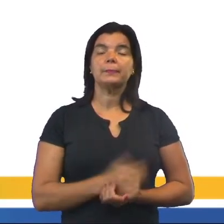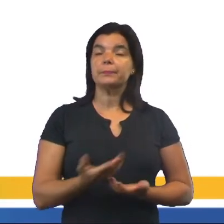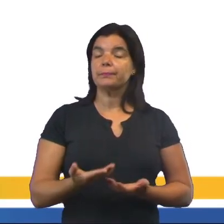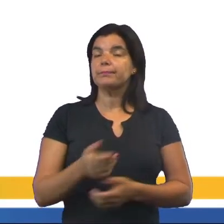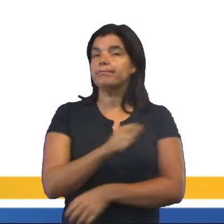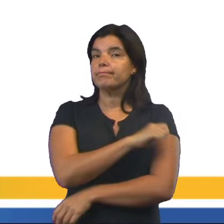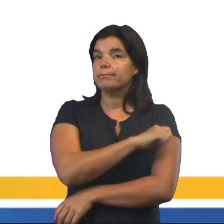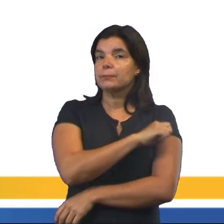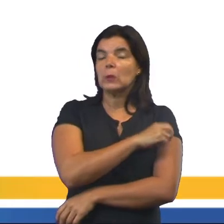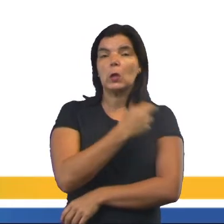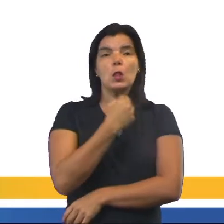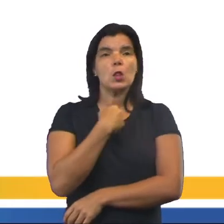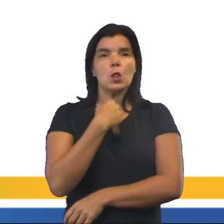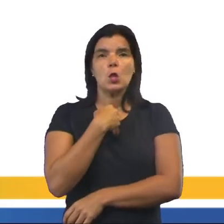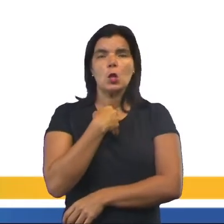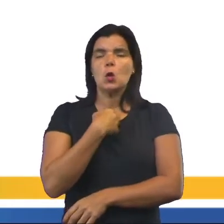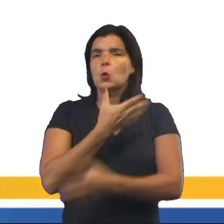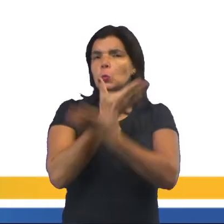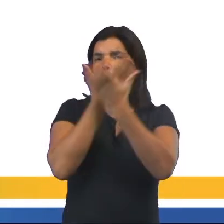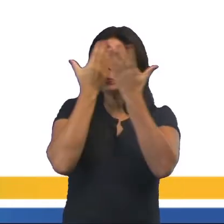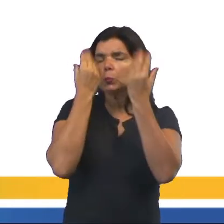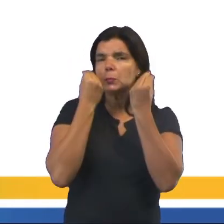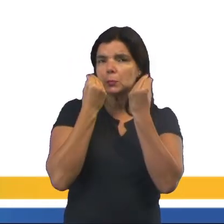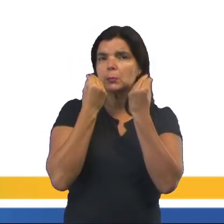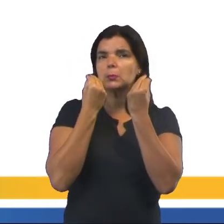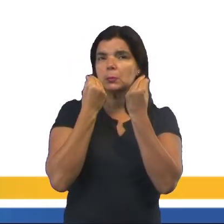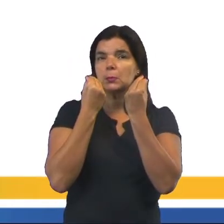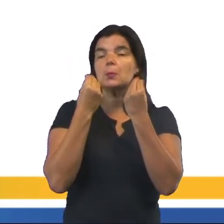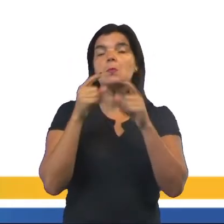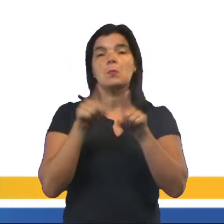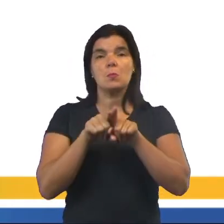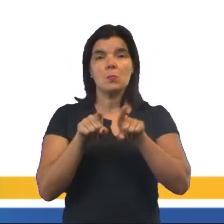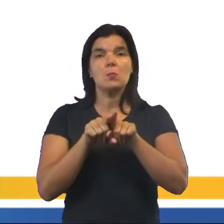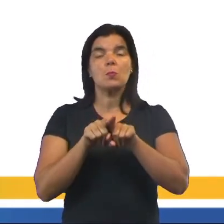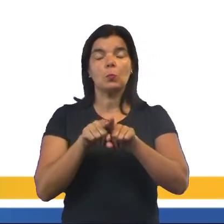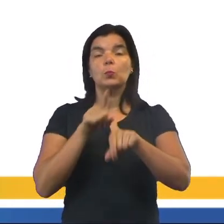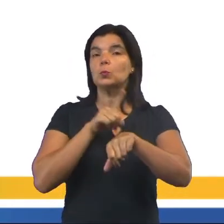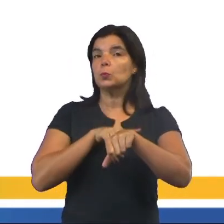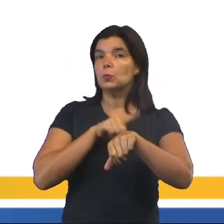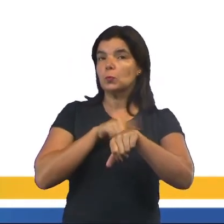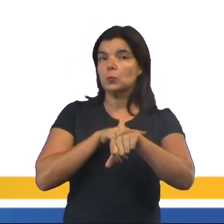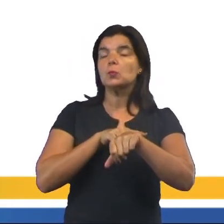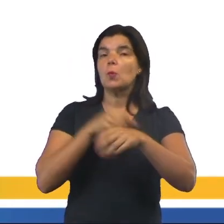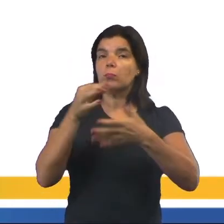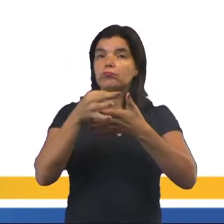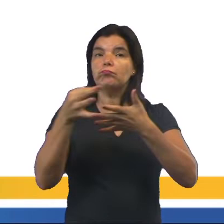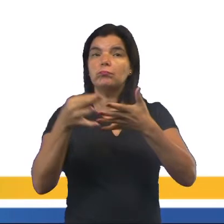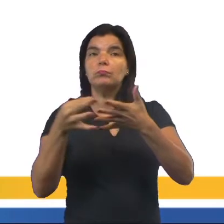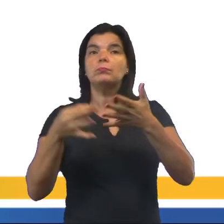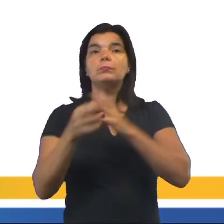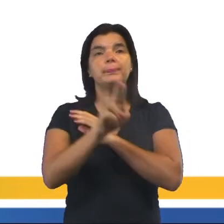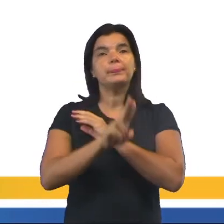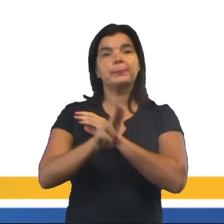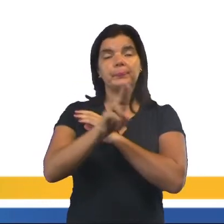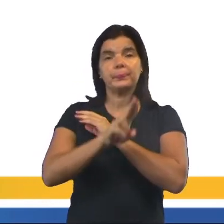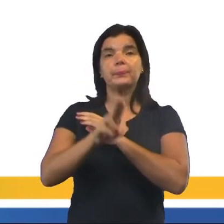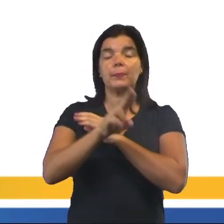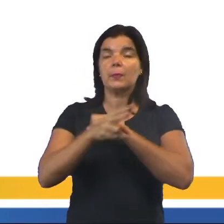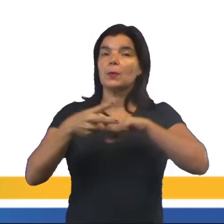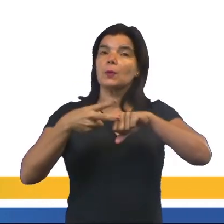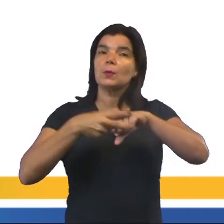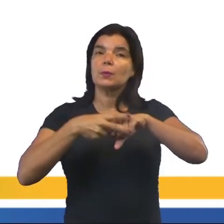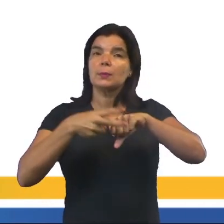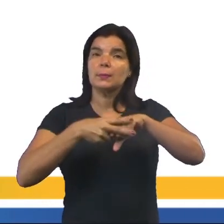Queridos alunos, nós não podemos esquecer que as expressões de tempo, elas utilizam